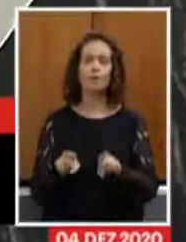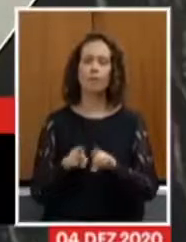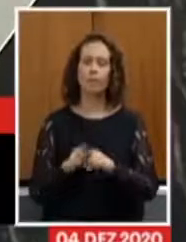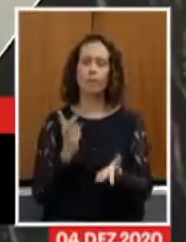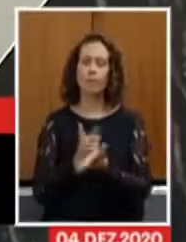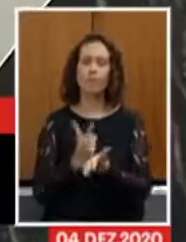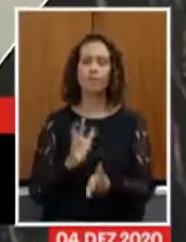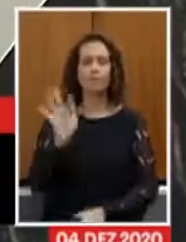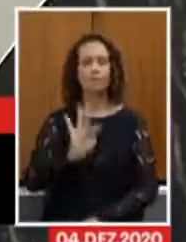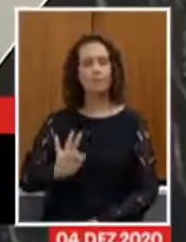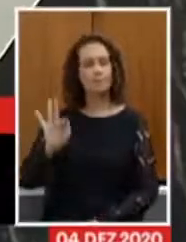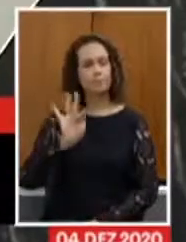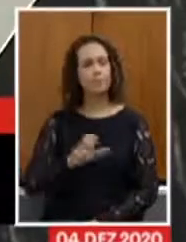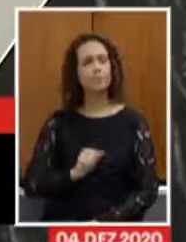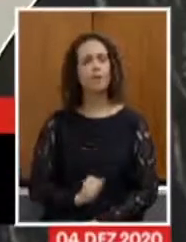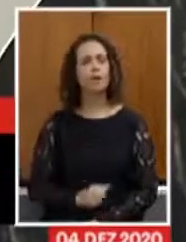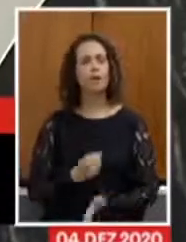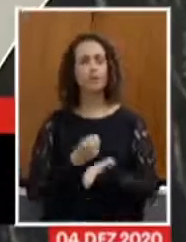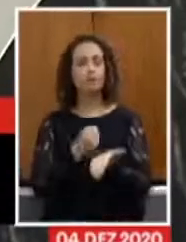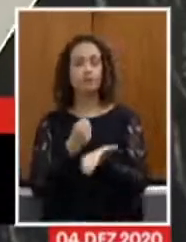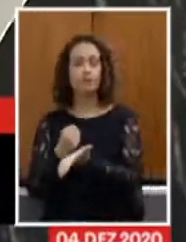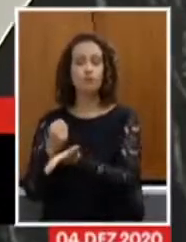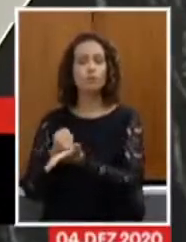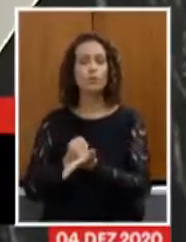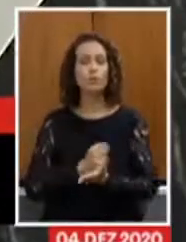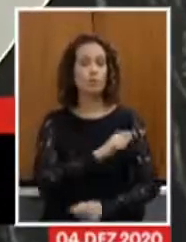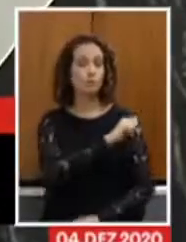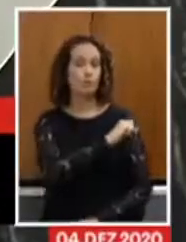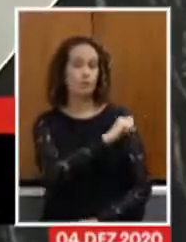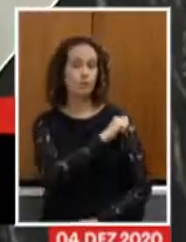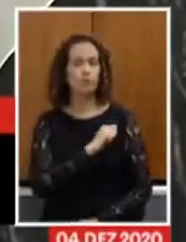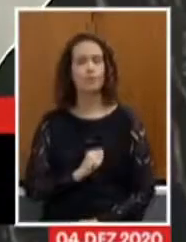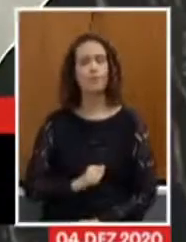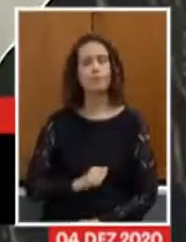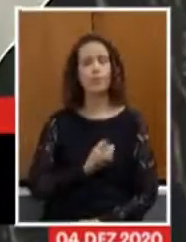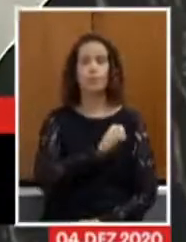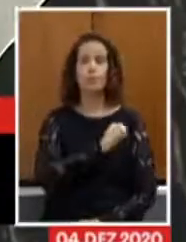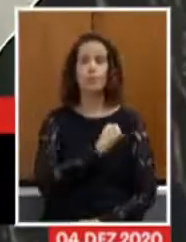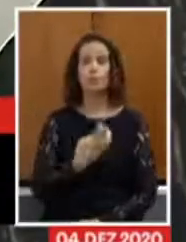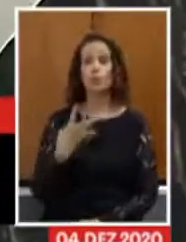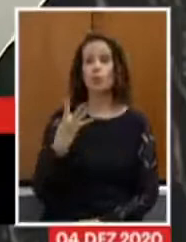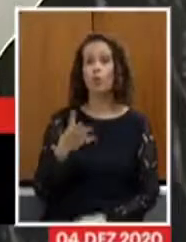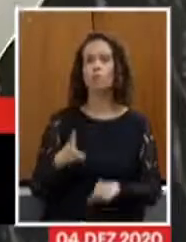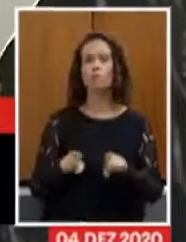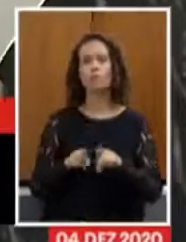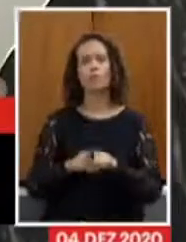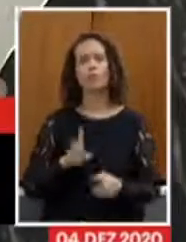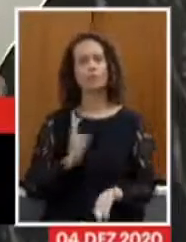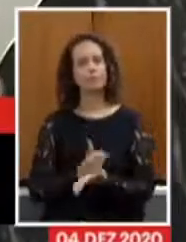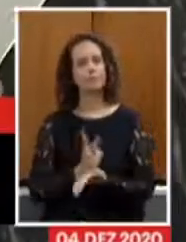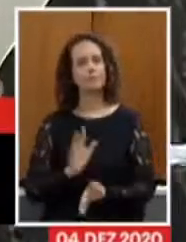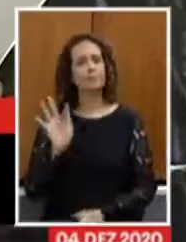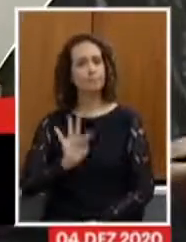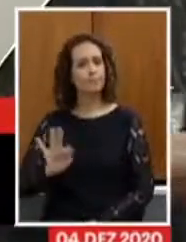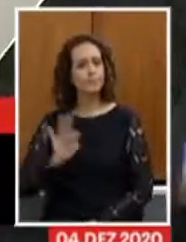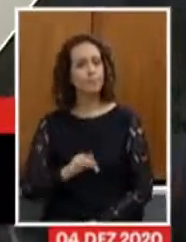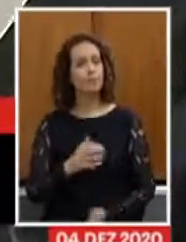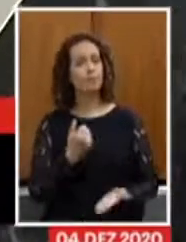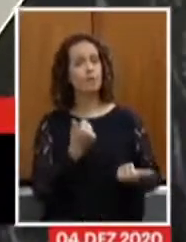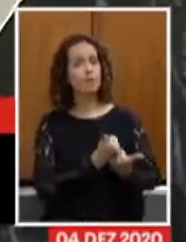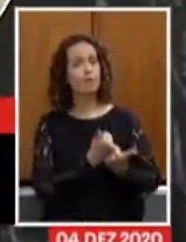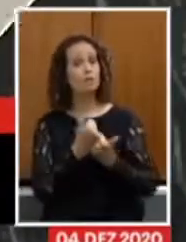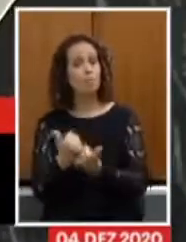despesas para assistência estudantil. A emenda número 4, também Unimontes, apoio aos programas de